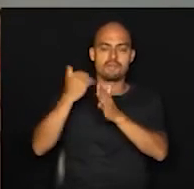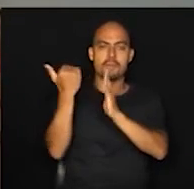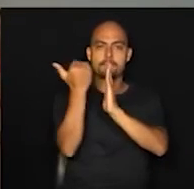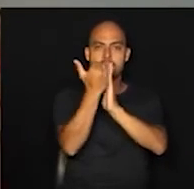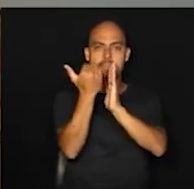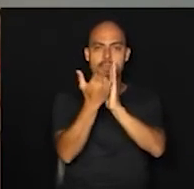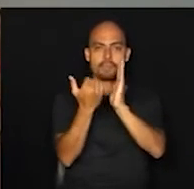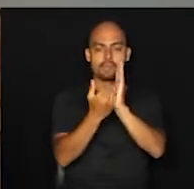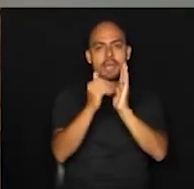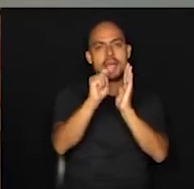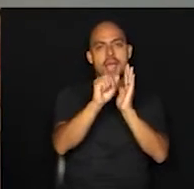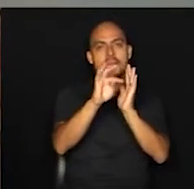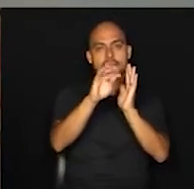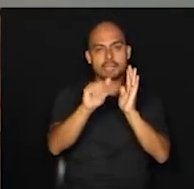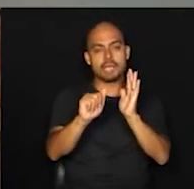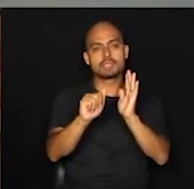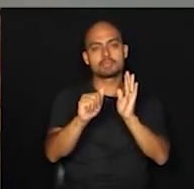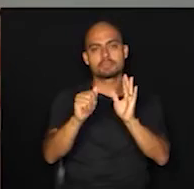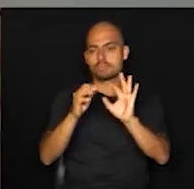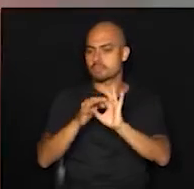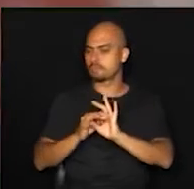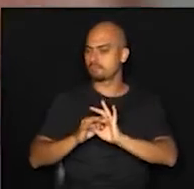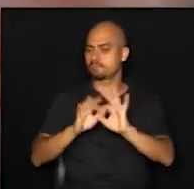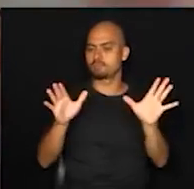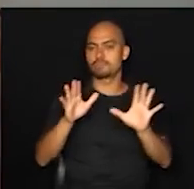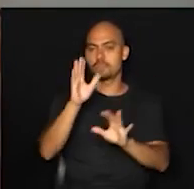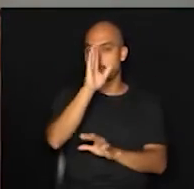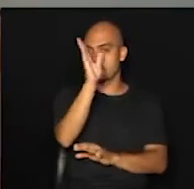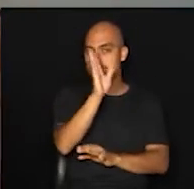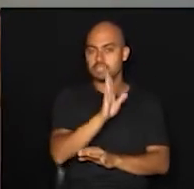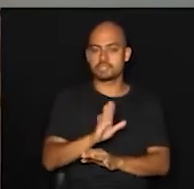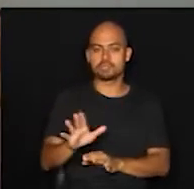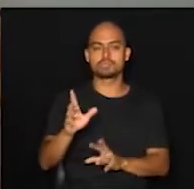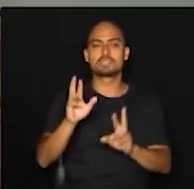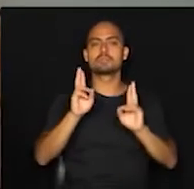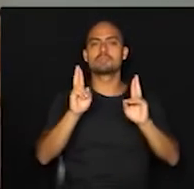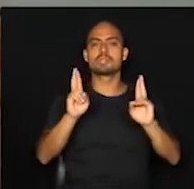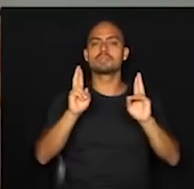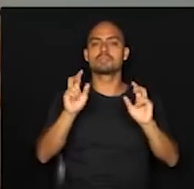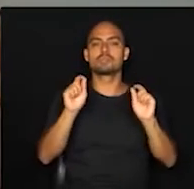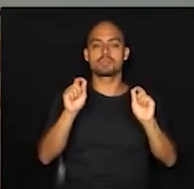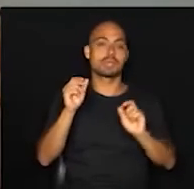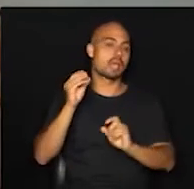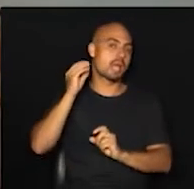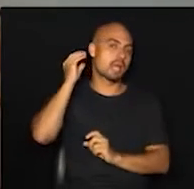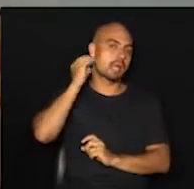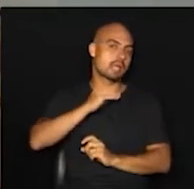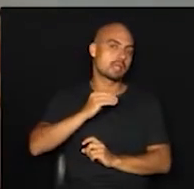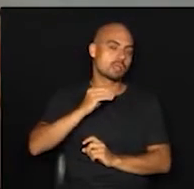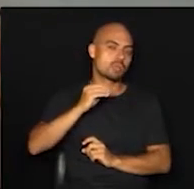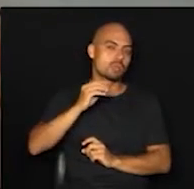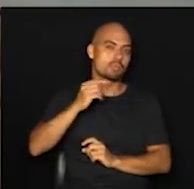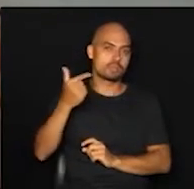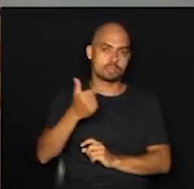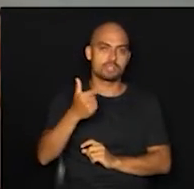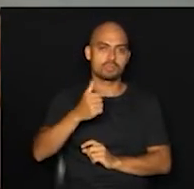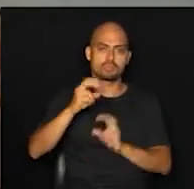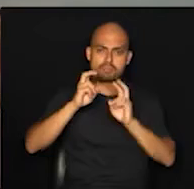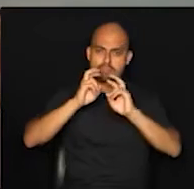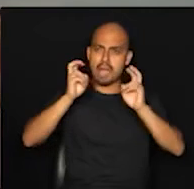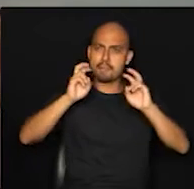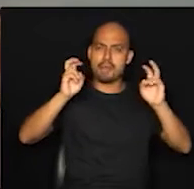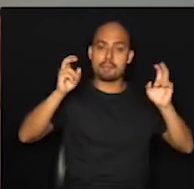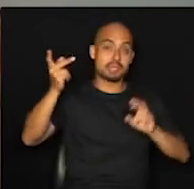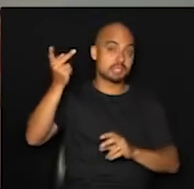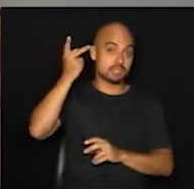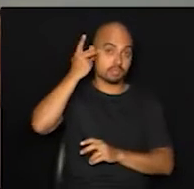em que ficou resolvida a independência do Brasil, somente na expectativa do Dom Pedro dar lá o grito dele que deu aí em São Paulo, deu deu mais